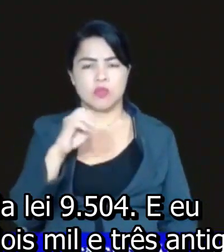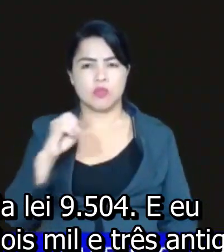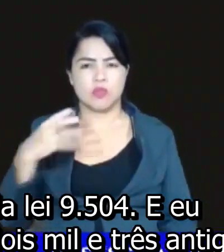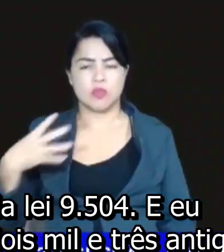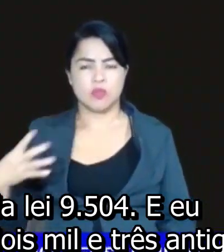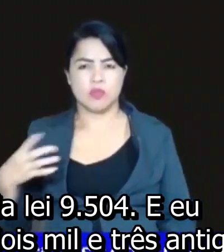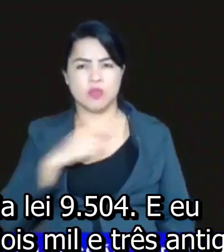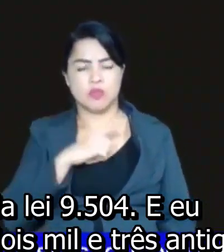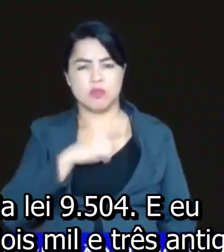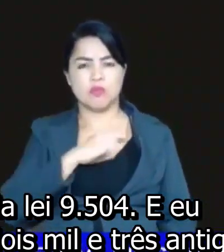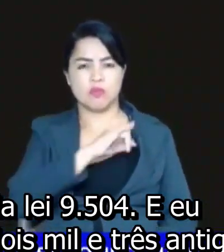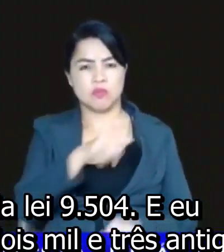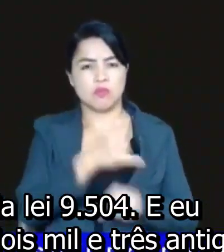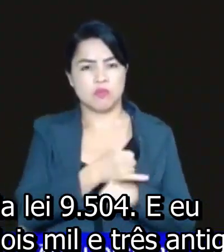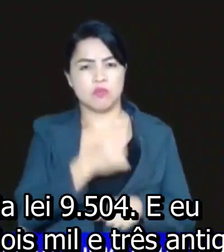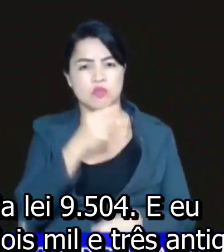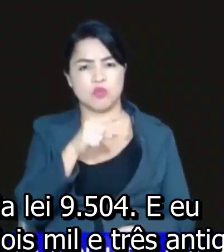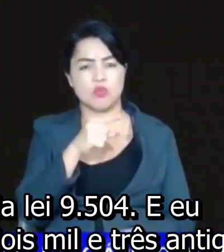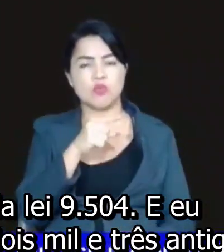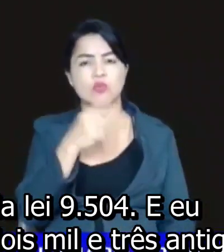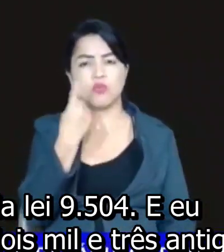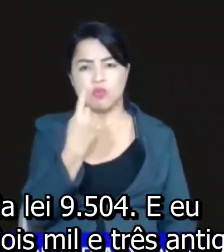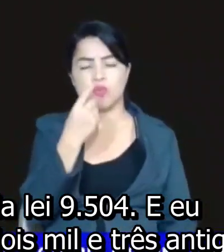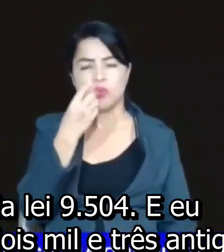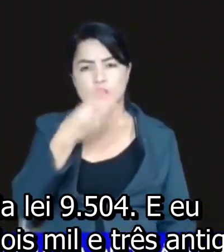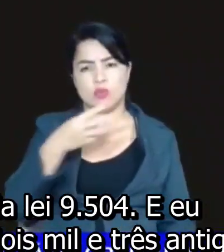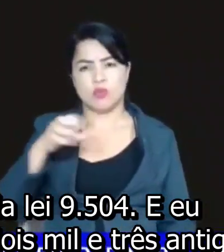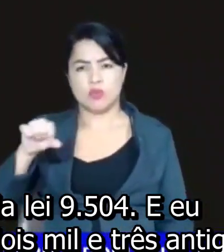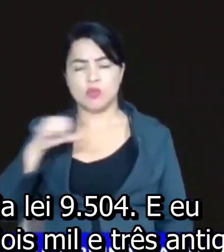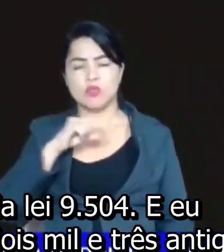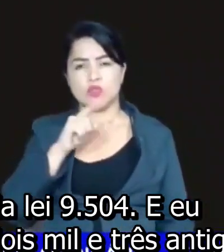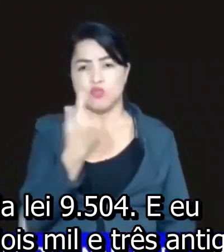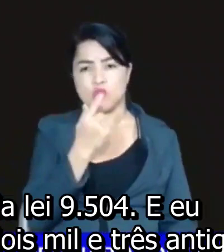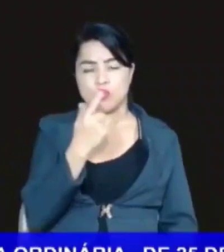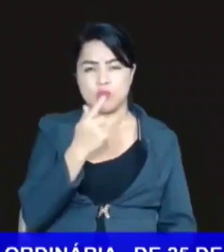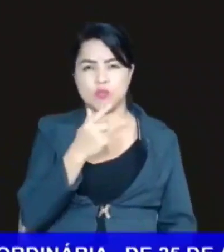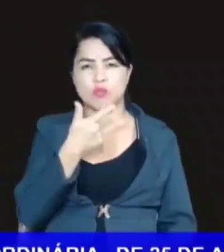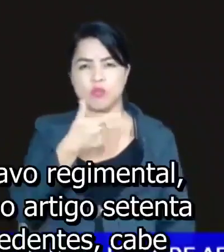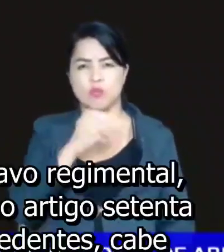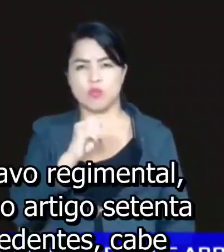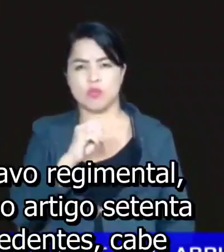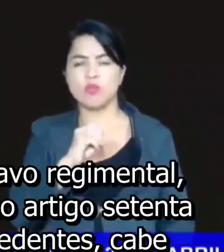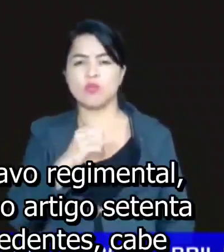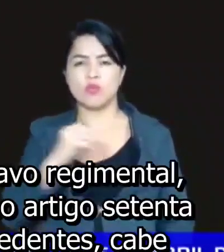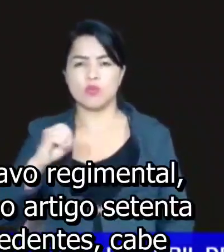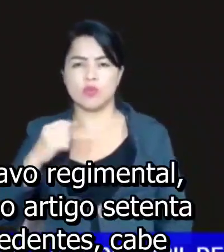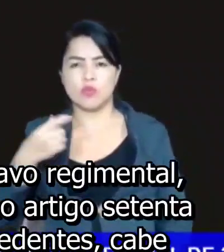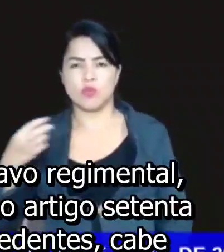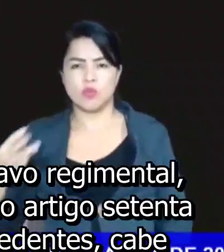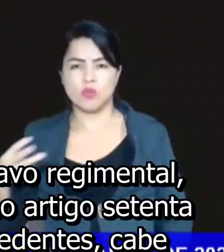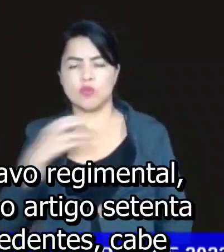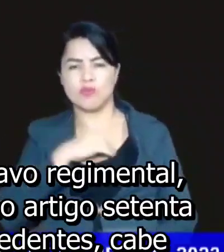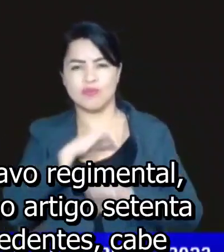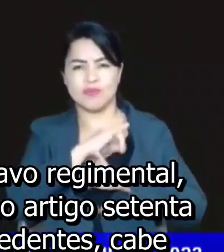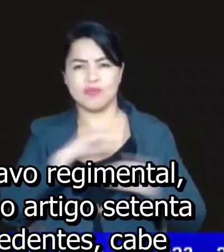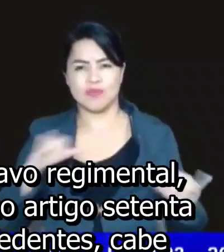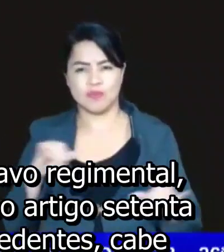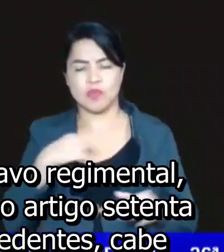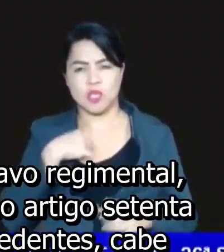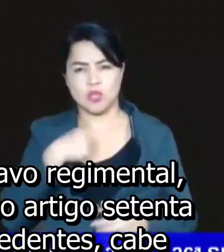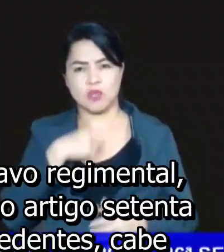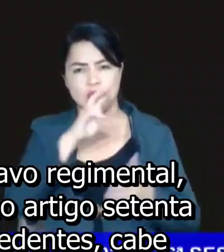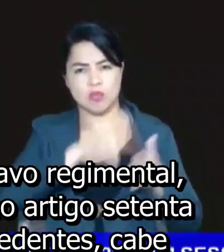aqui a ação rescisória 139 de Goiás, já de 2003, antiga, que diz, me permito